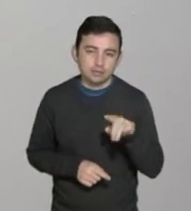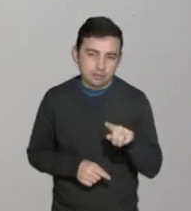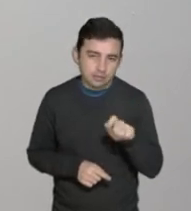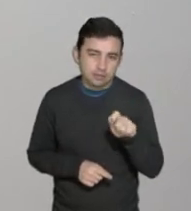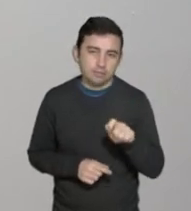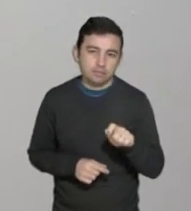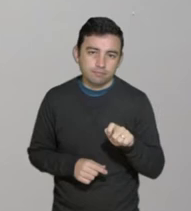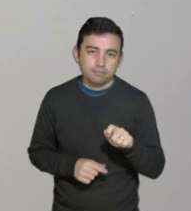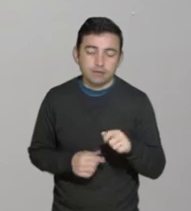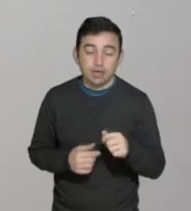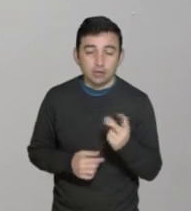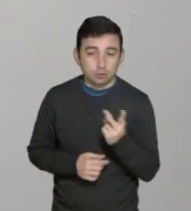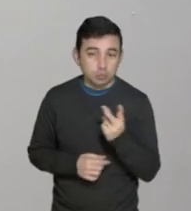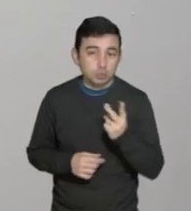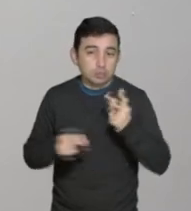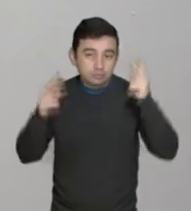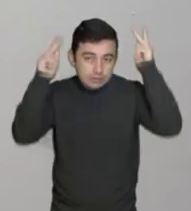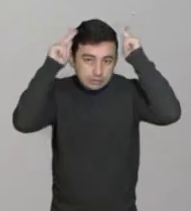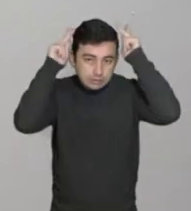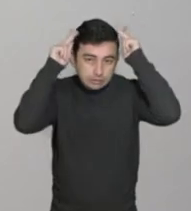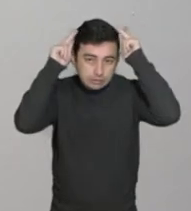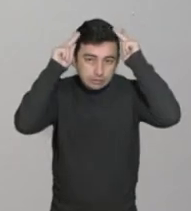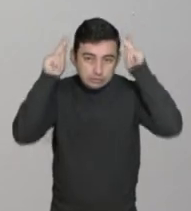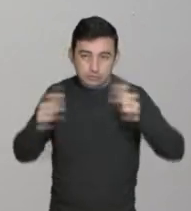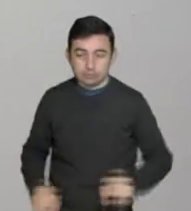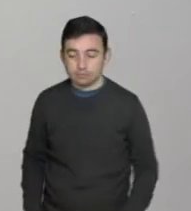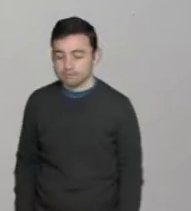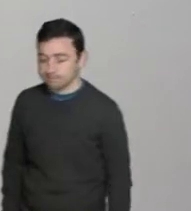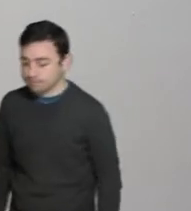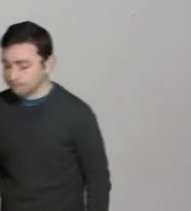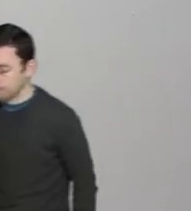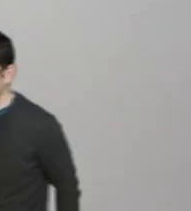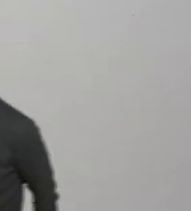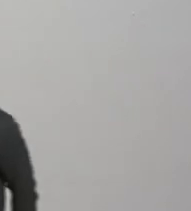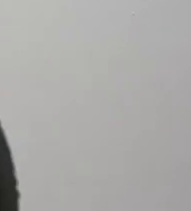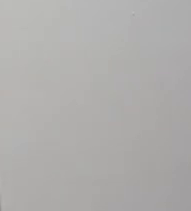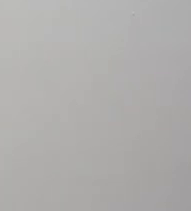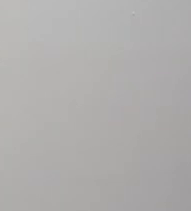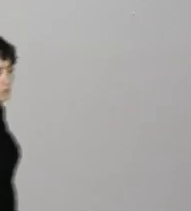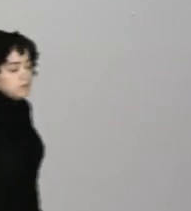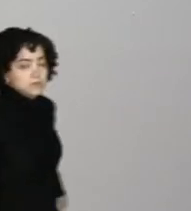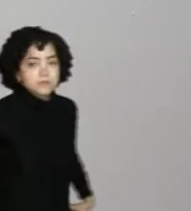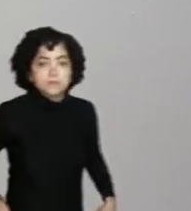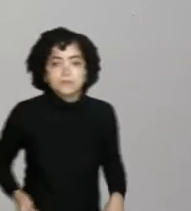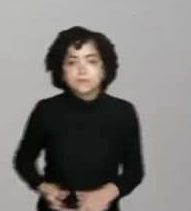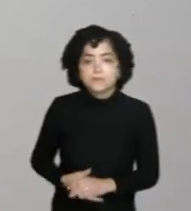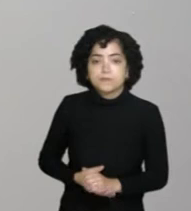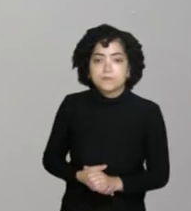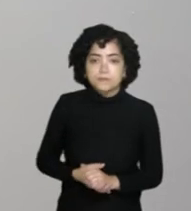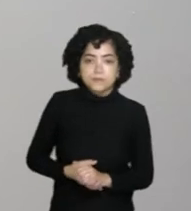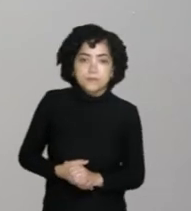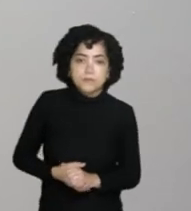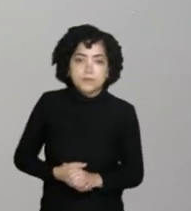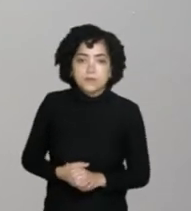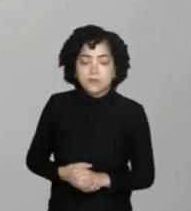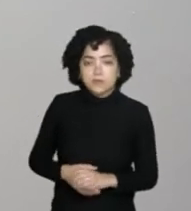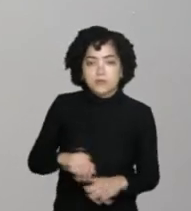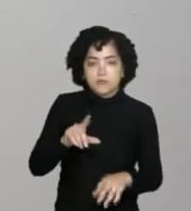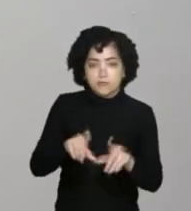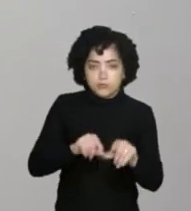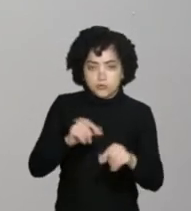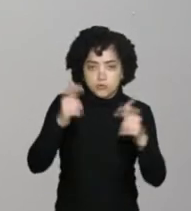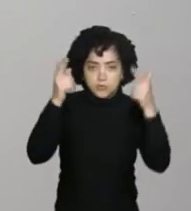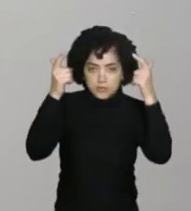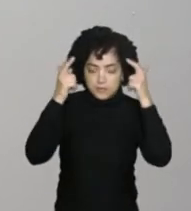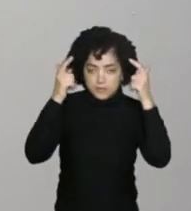princesas, a Laísa também Pedrini, né, que também foi escolhida princesa pelo jurado e pelo povo